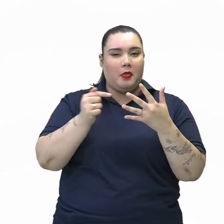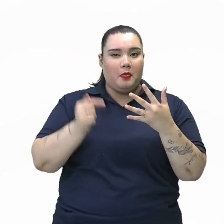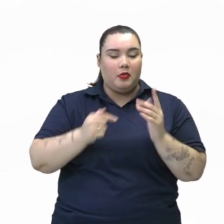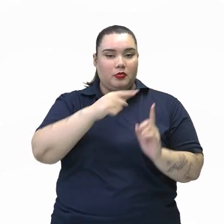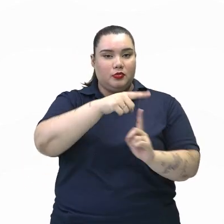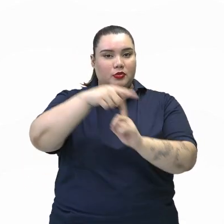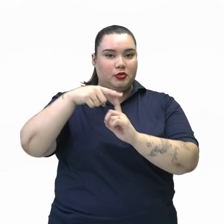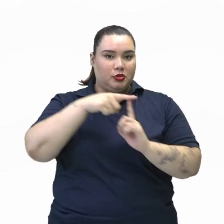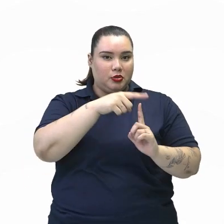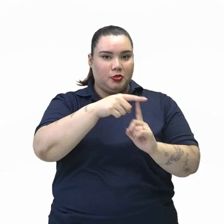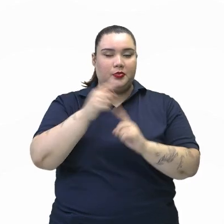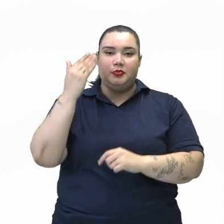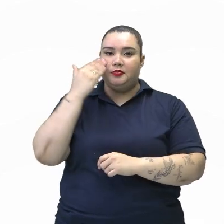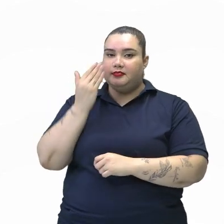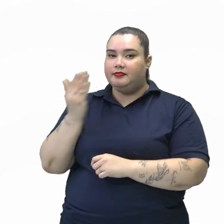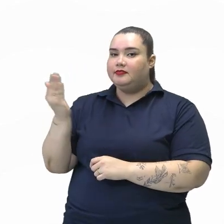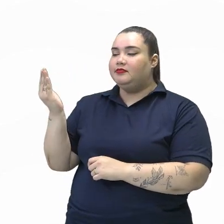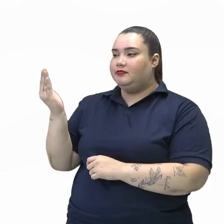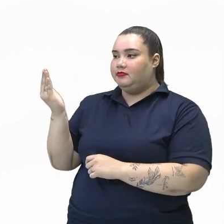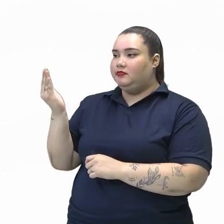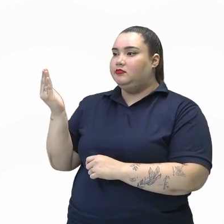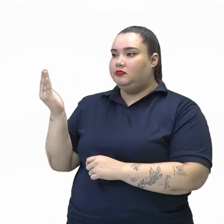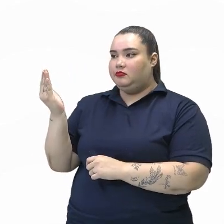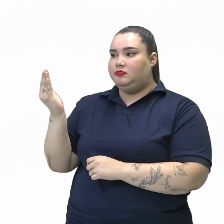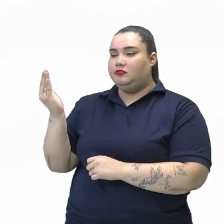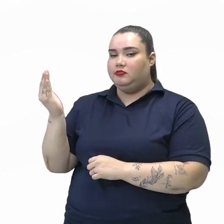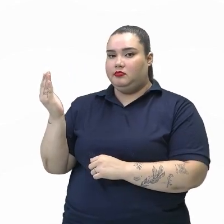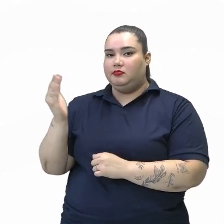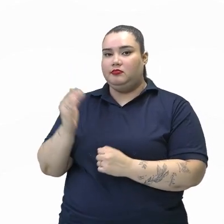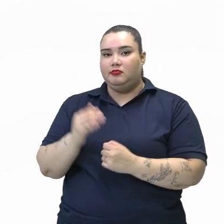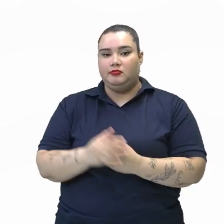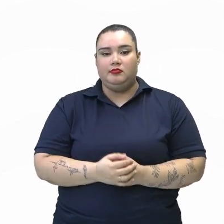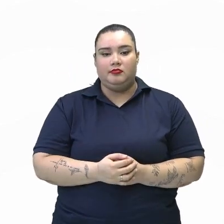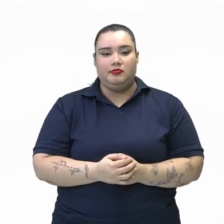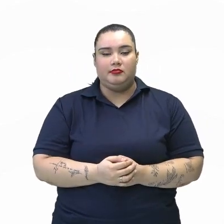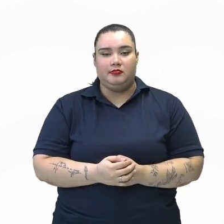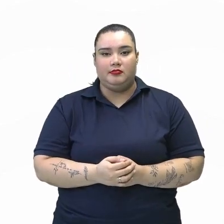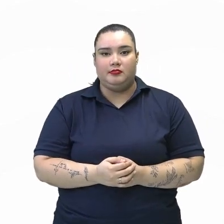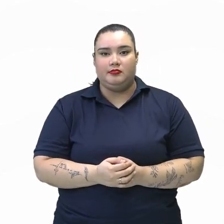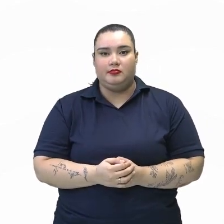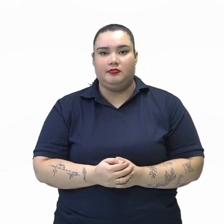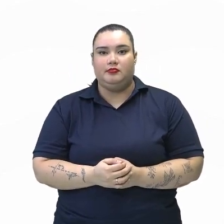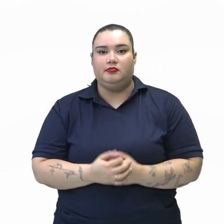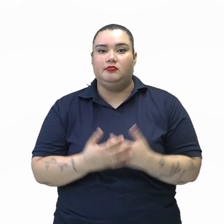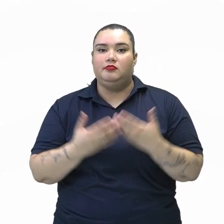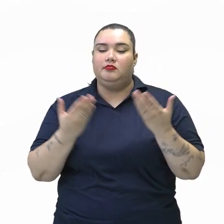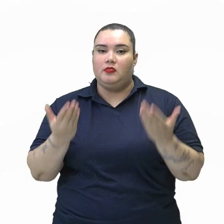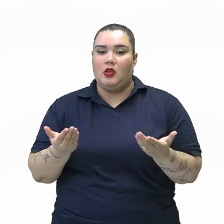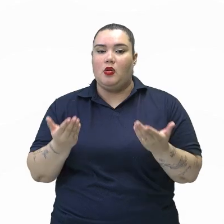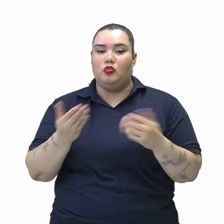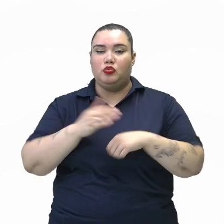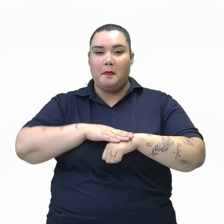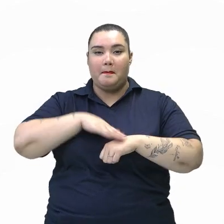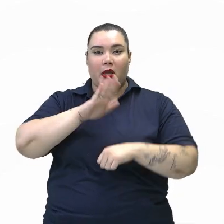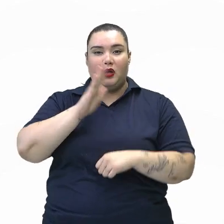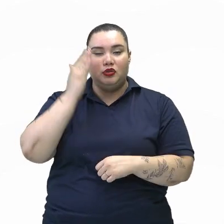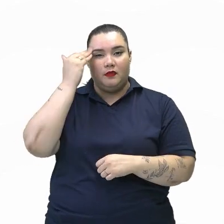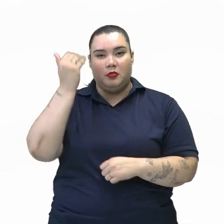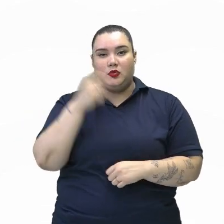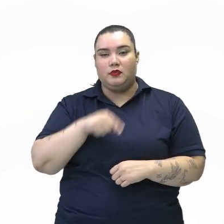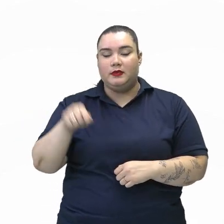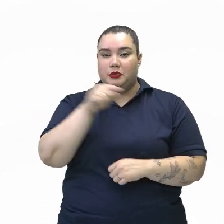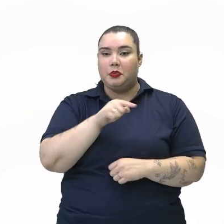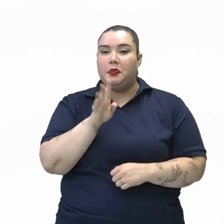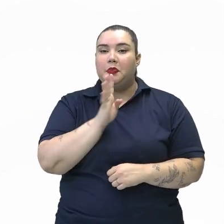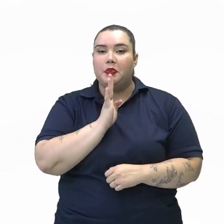equinodermos, moluscos, artrópodes e os cordados. Talvez os mais conhecidos aí